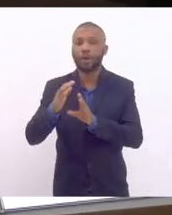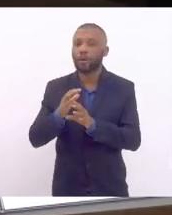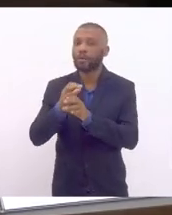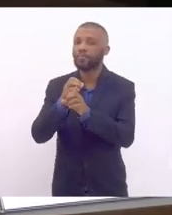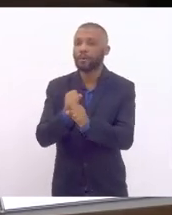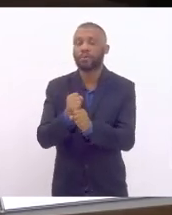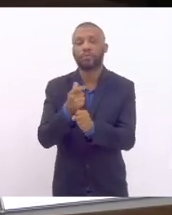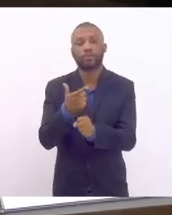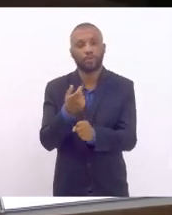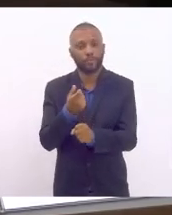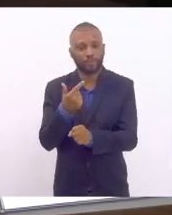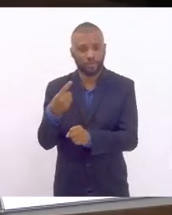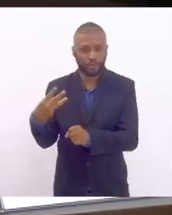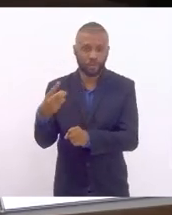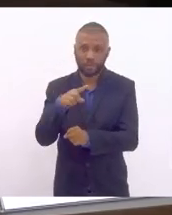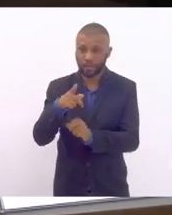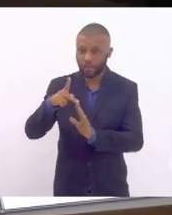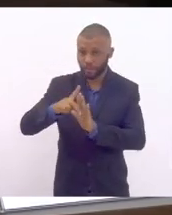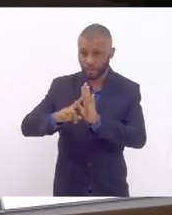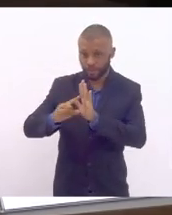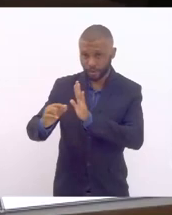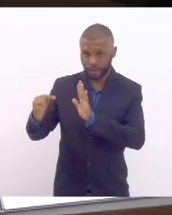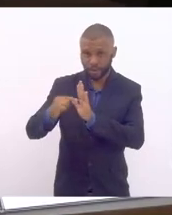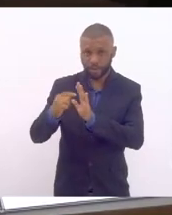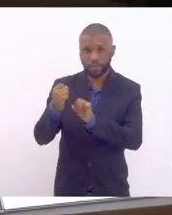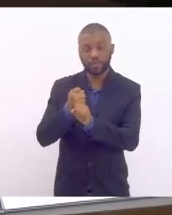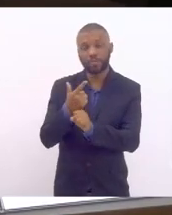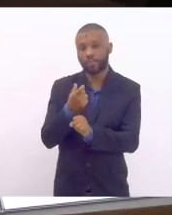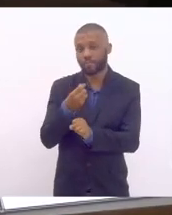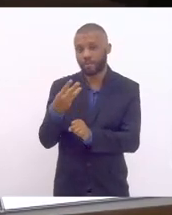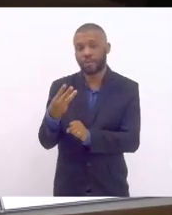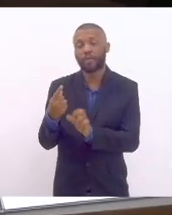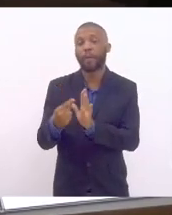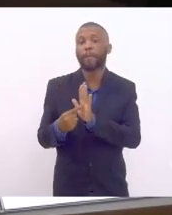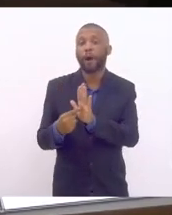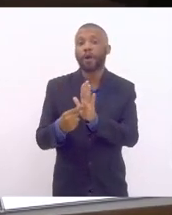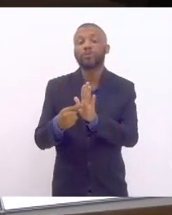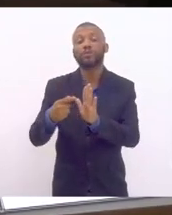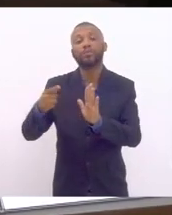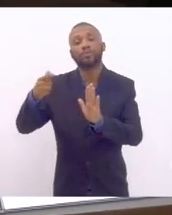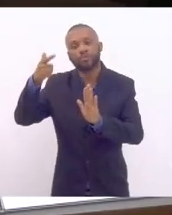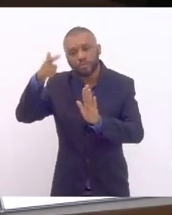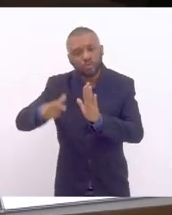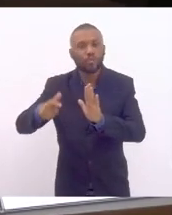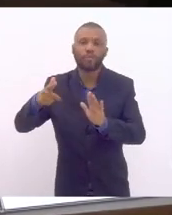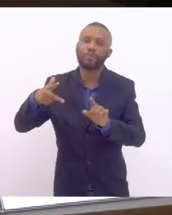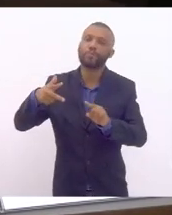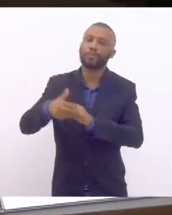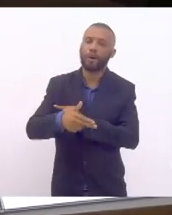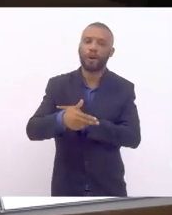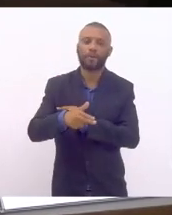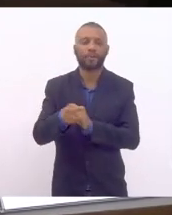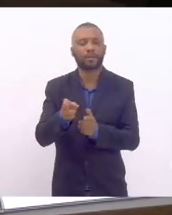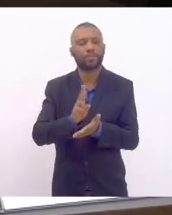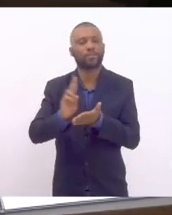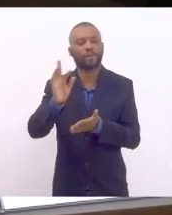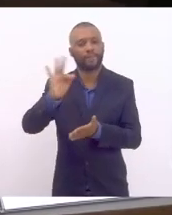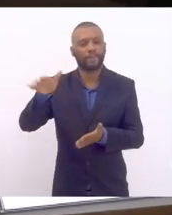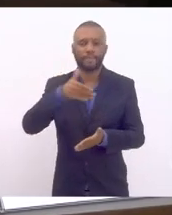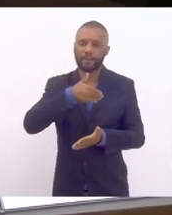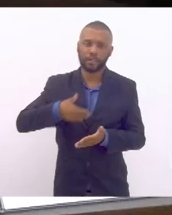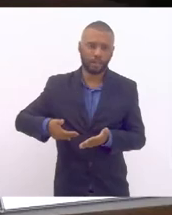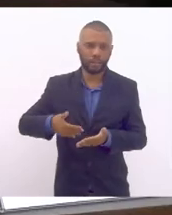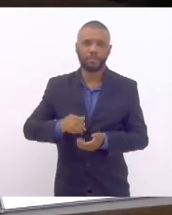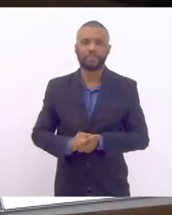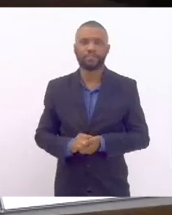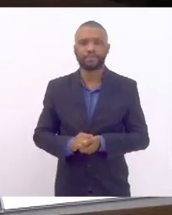2023 e o projeto de lei orçamentário de 23 a ponta novo corte no orçamento das universidades federais né consolidando a sua